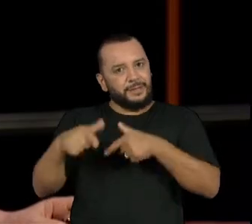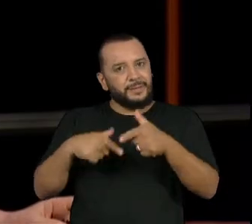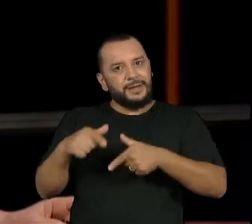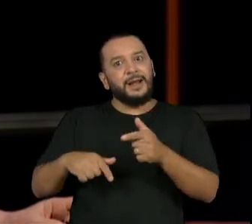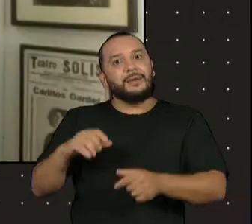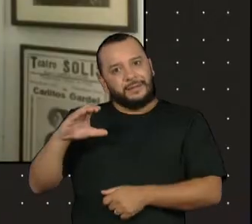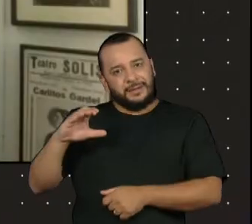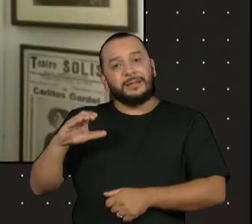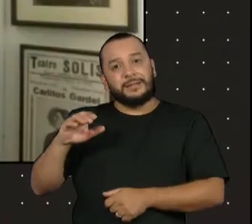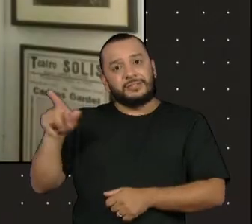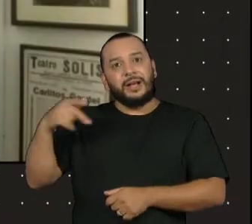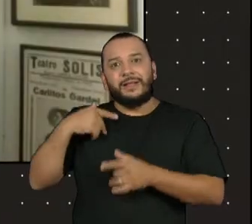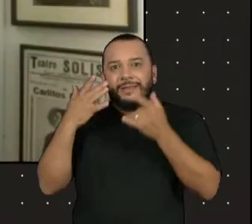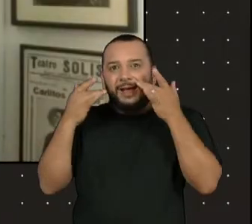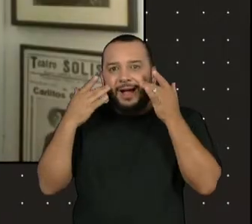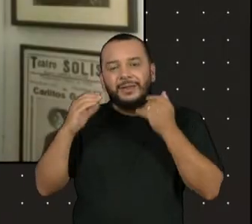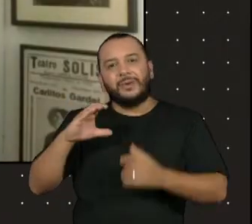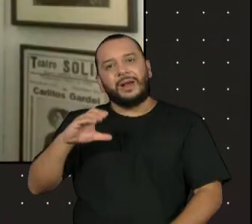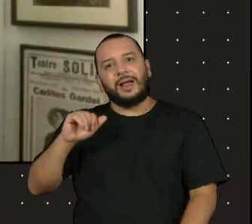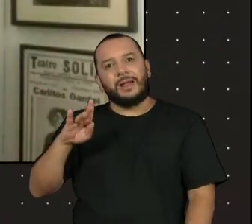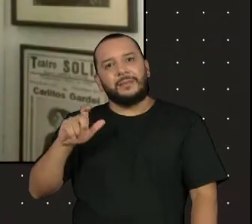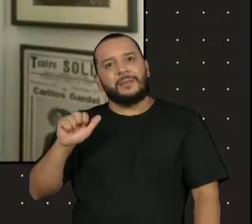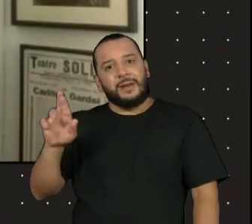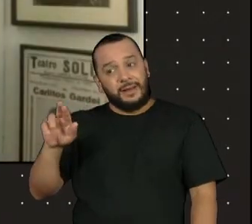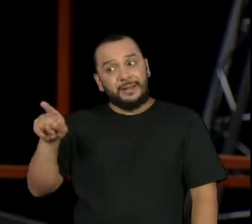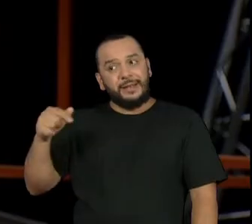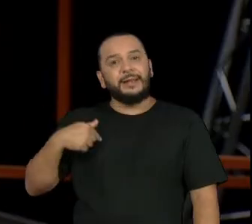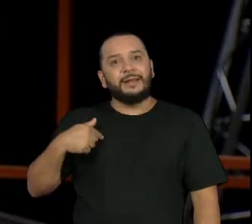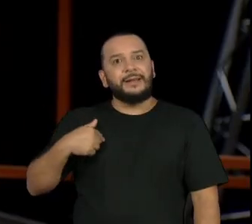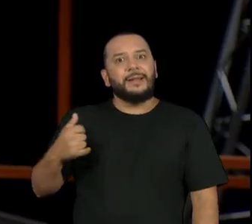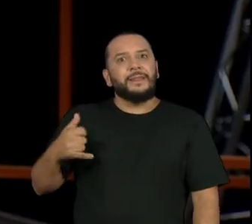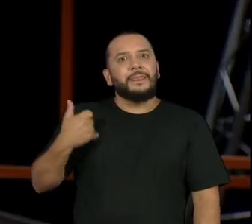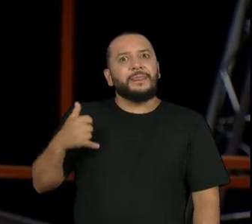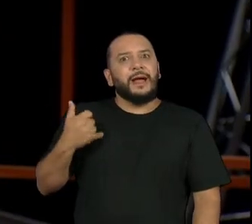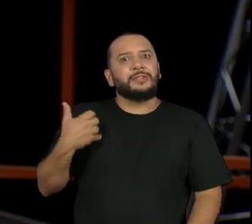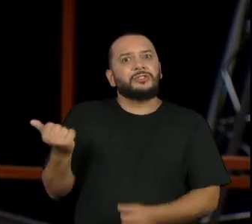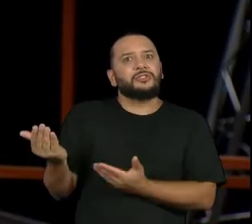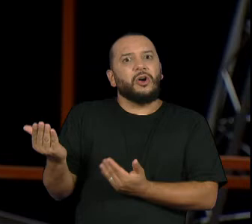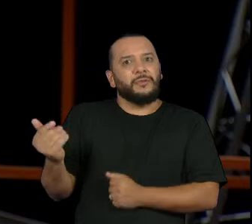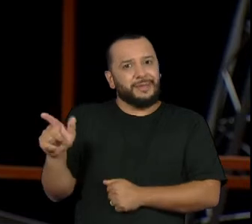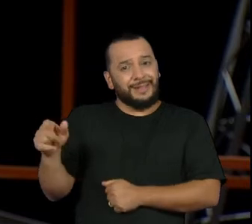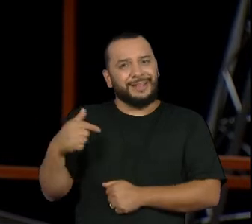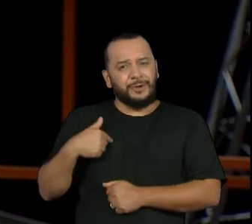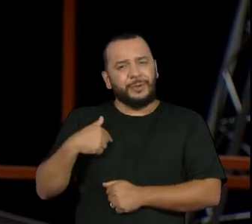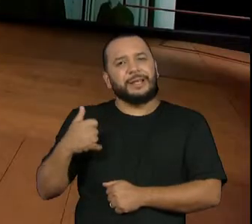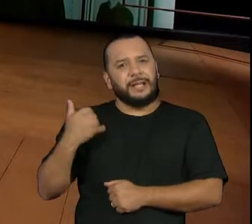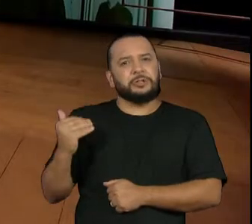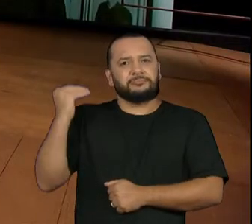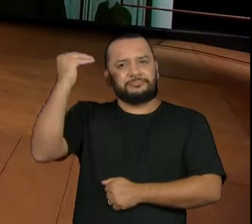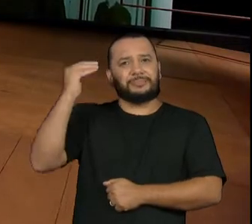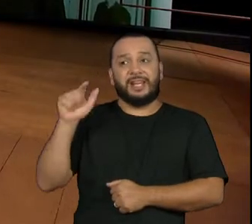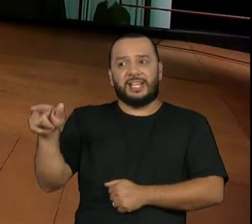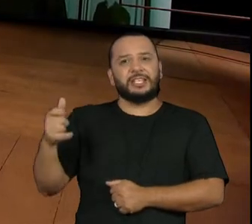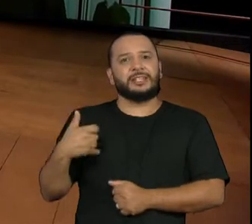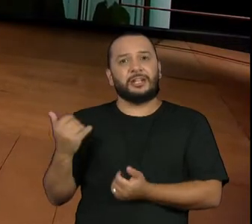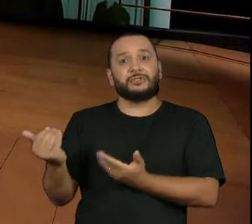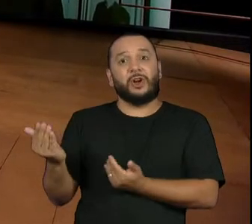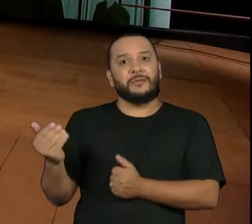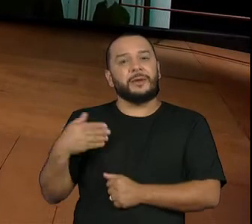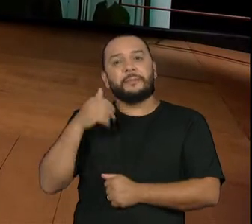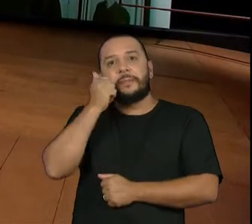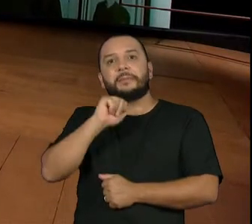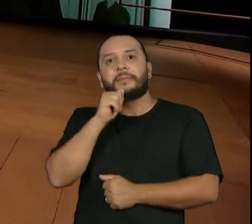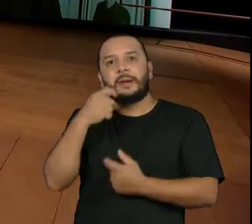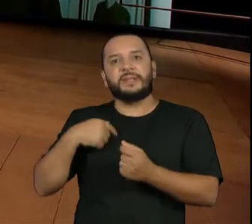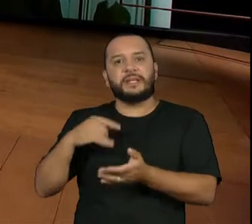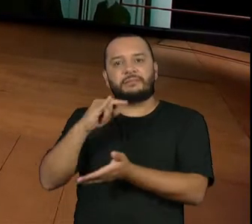que eu. Ele era menor de idade ainda, eu já era maior. Ele tinha que ir com autorização da mãe,